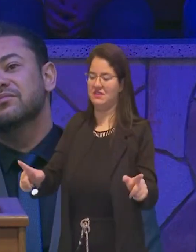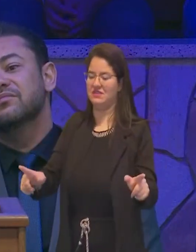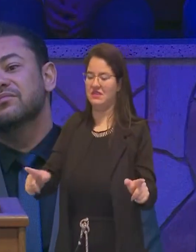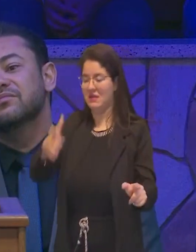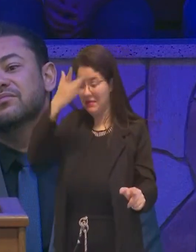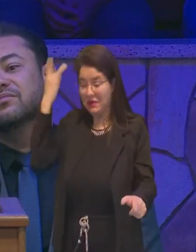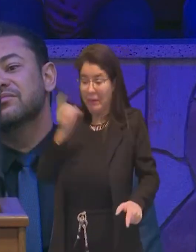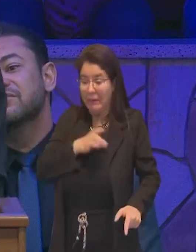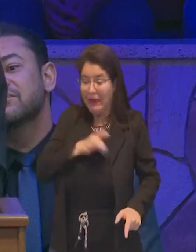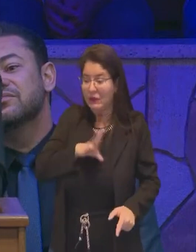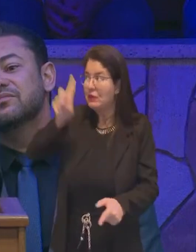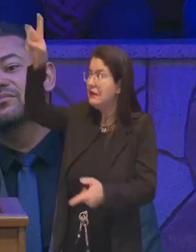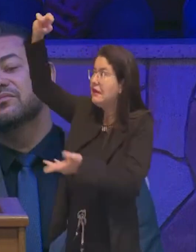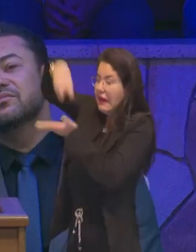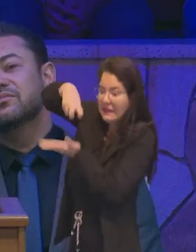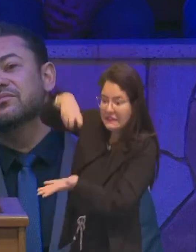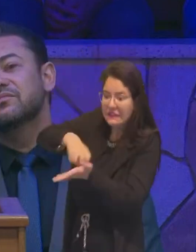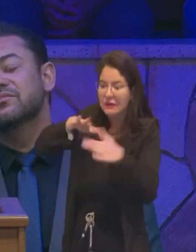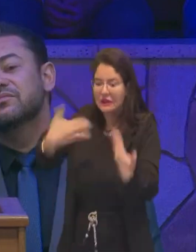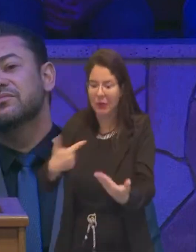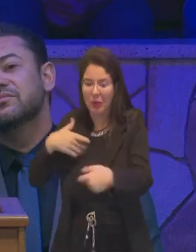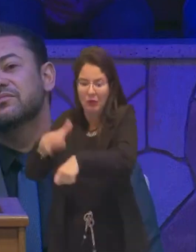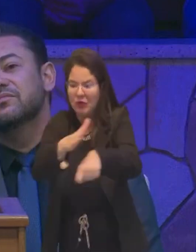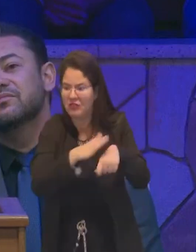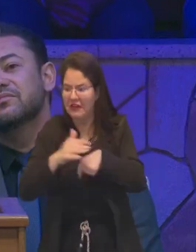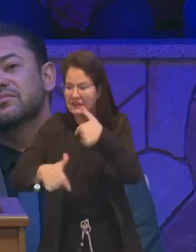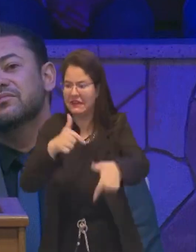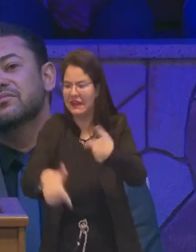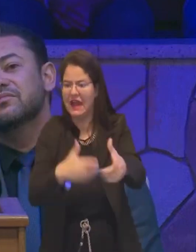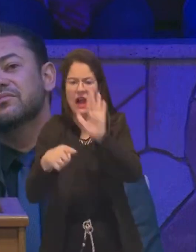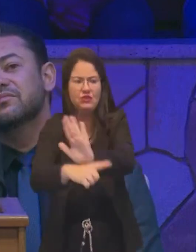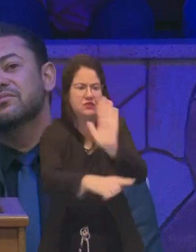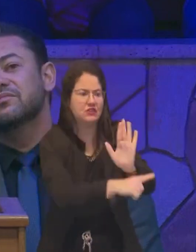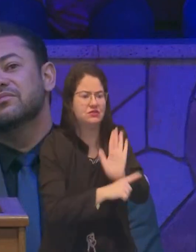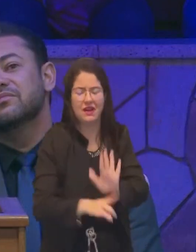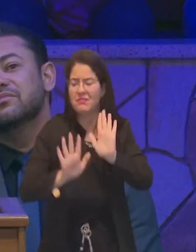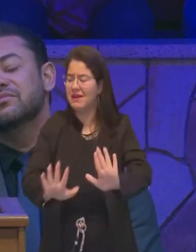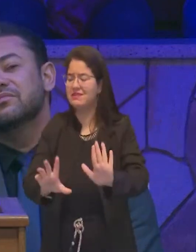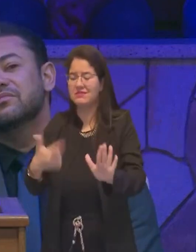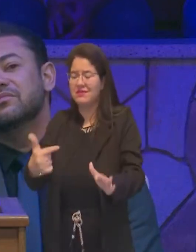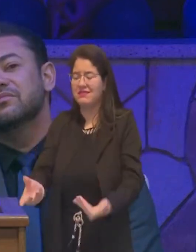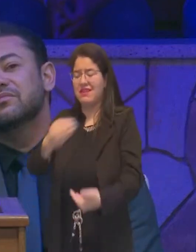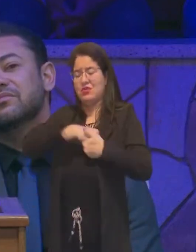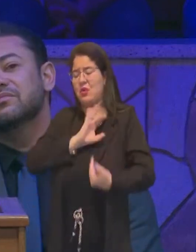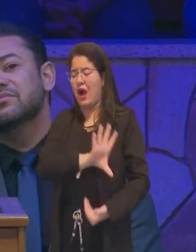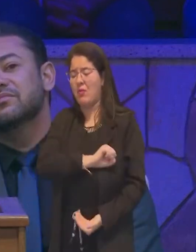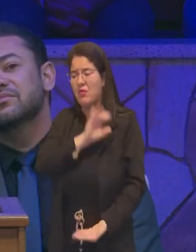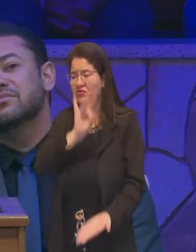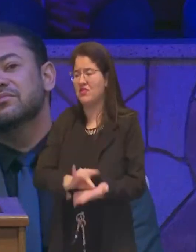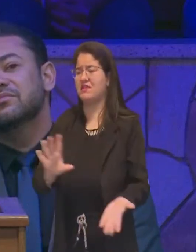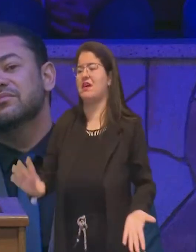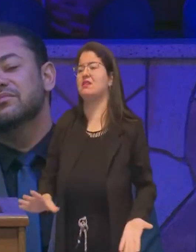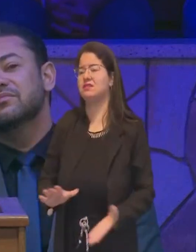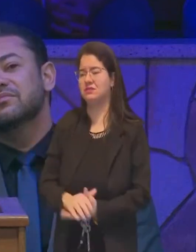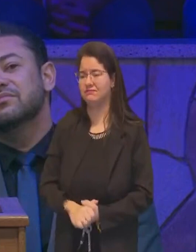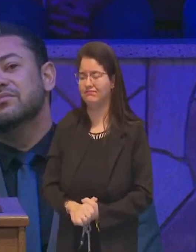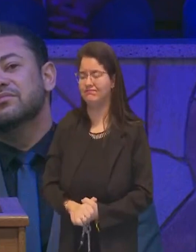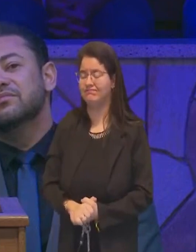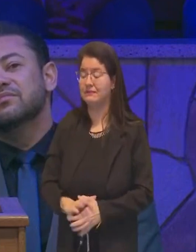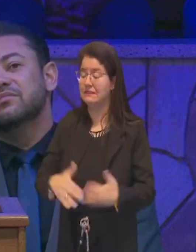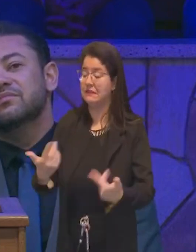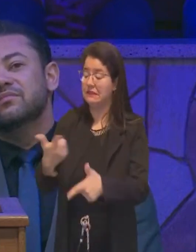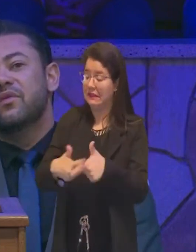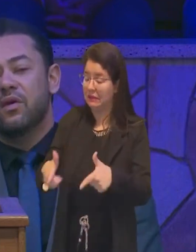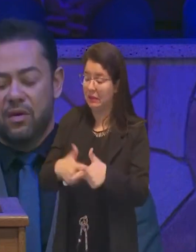Isso é viver em medo do que Deus pode fazer conosco. E o grande problema com isso é que quando vivemos